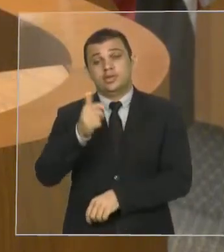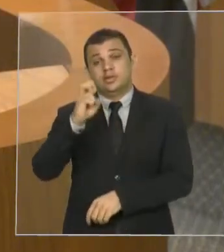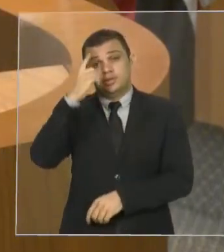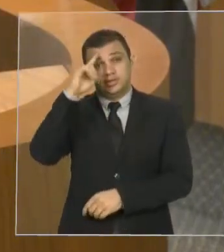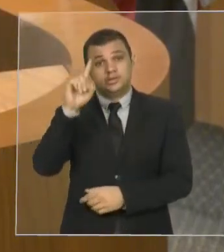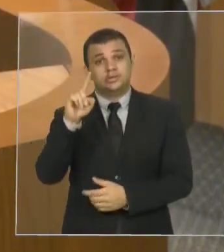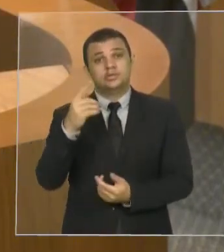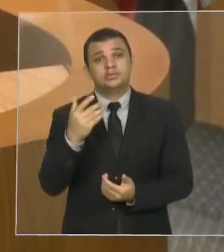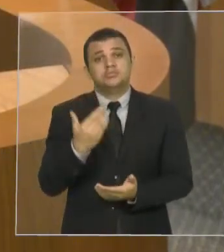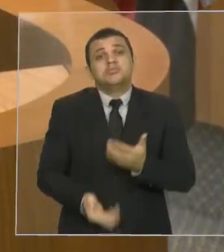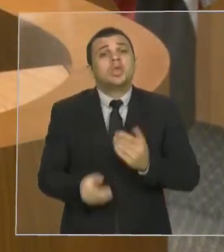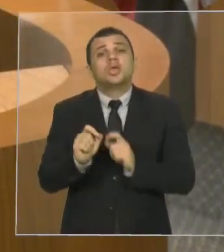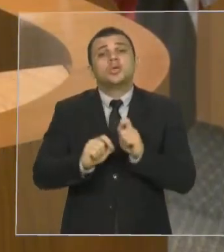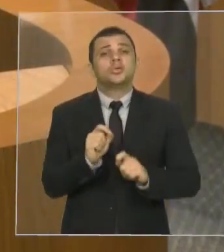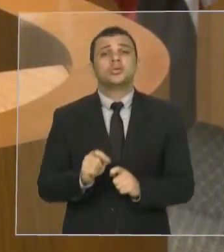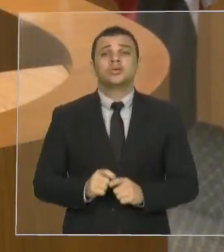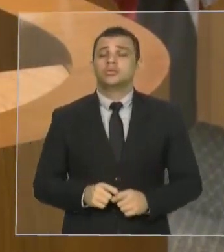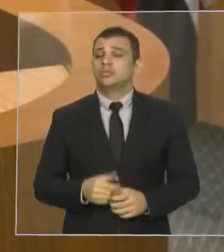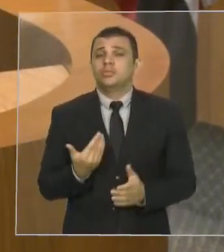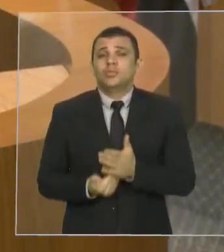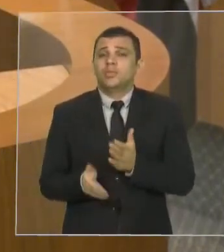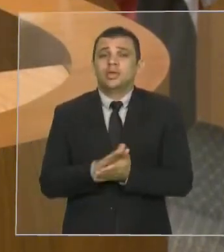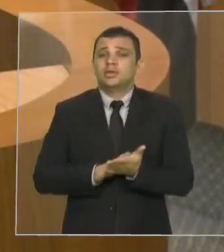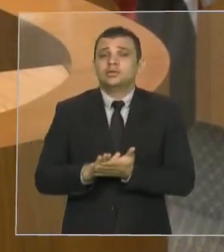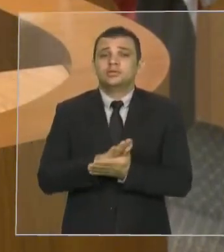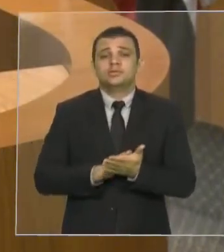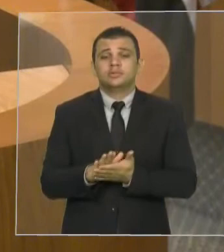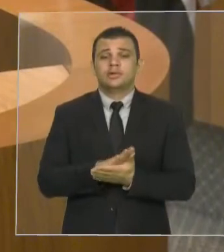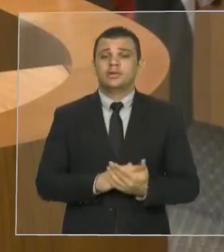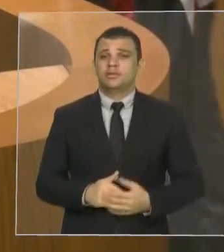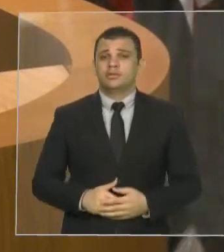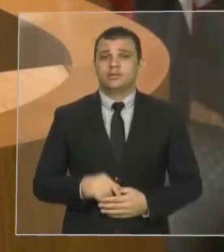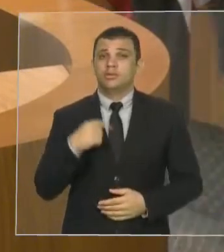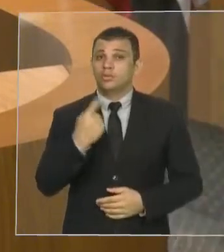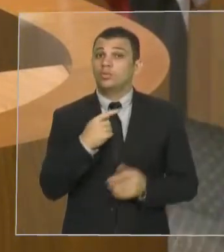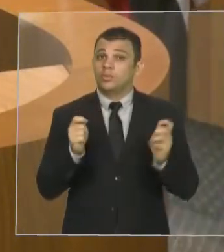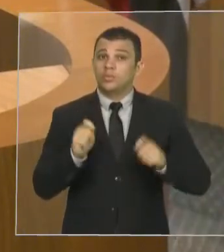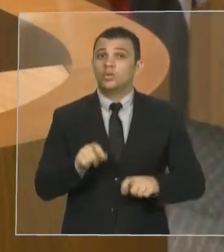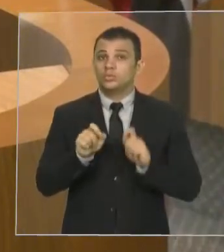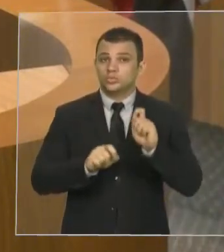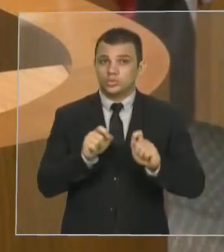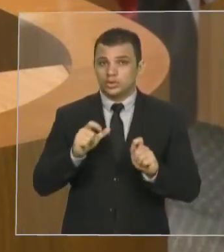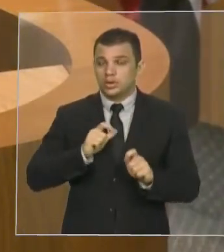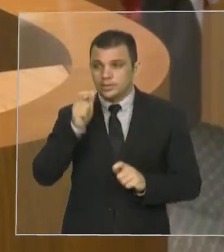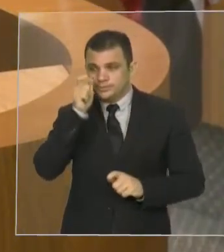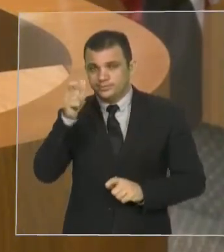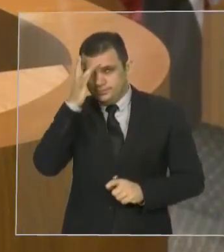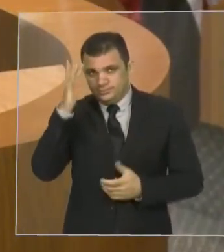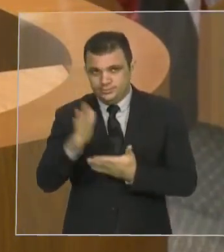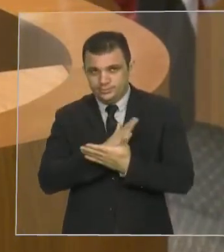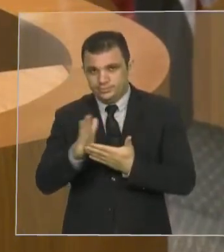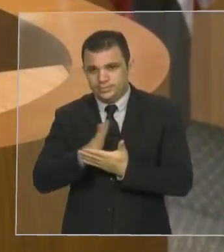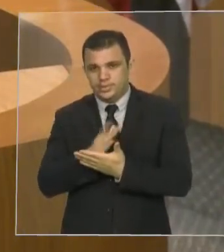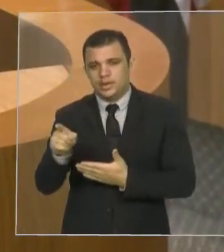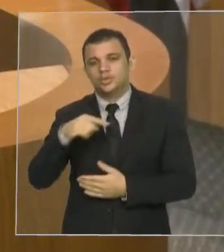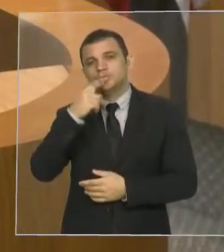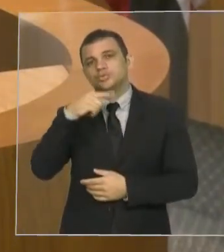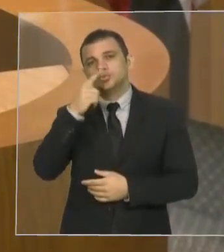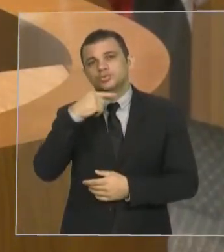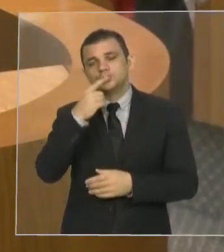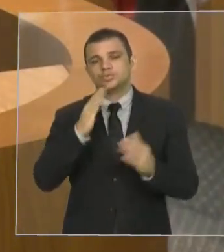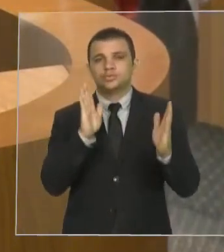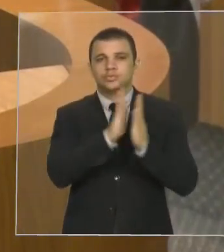Nenhum. O que nós vamos ter é a oportunidade de ouvir aqueles que não tiveram a oportunidade de falar junto ao governo do Estado.